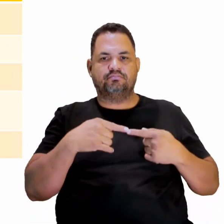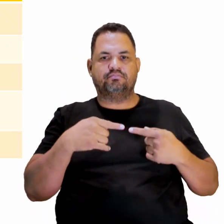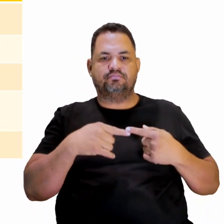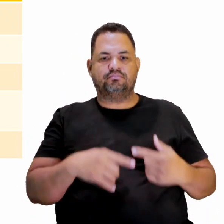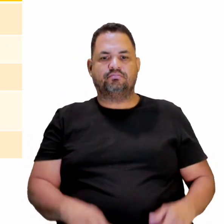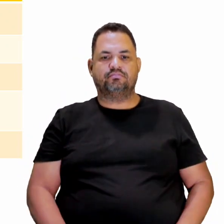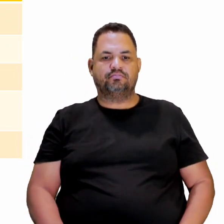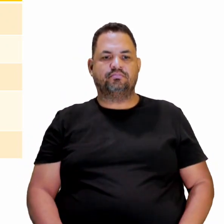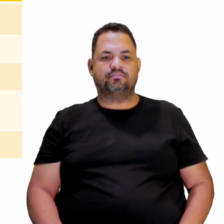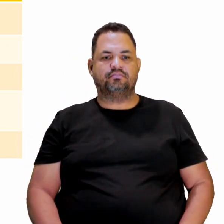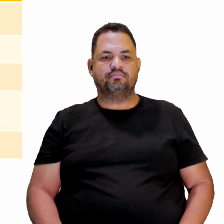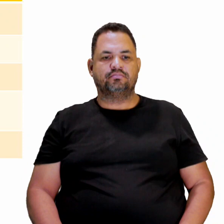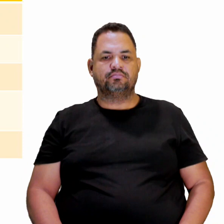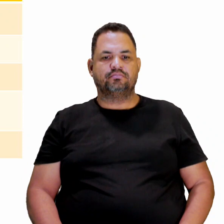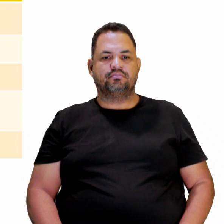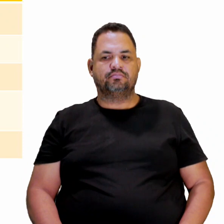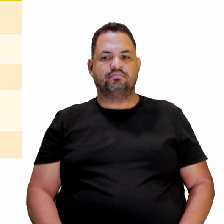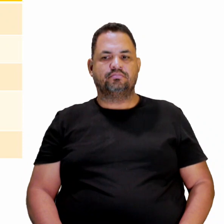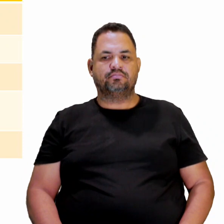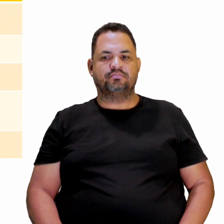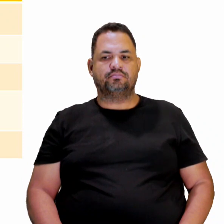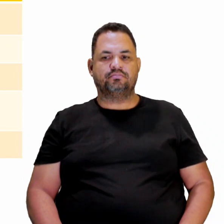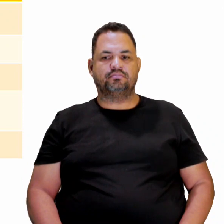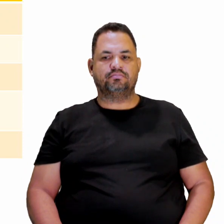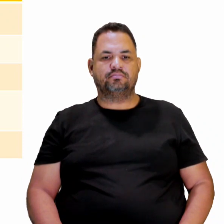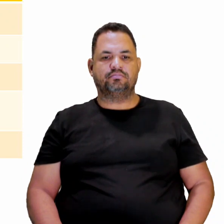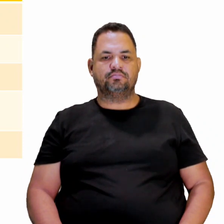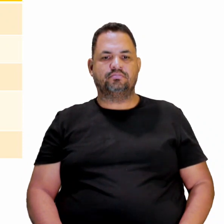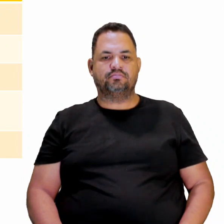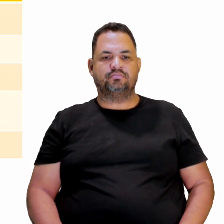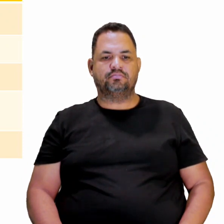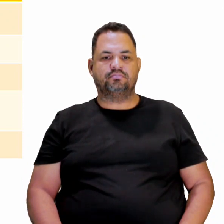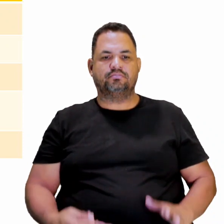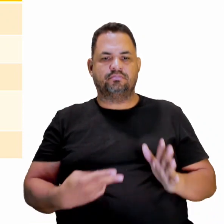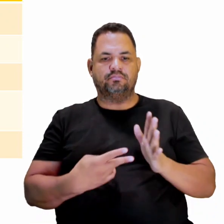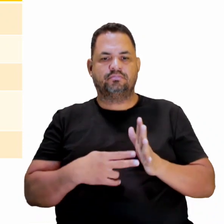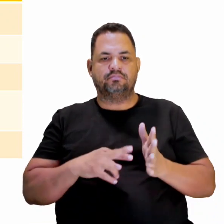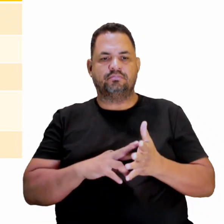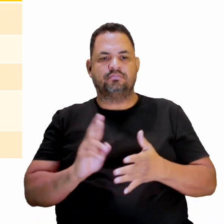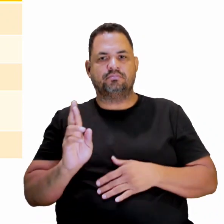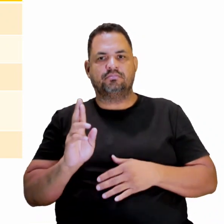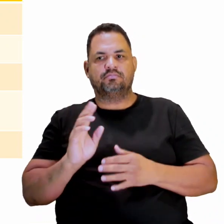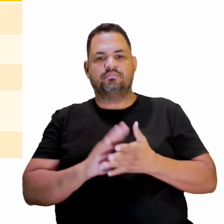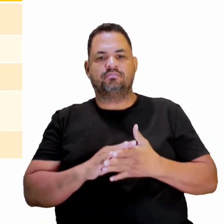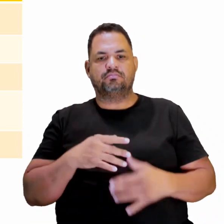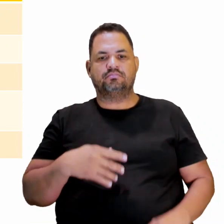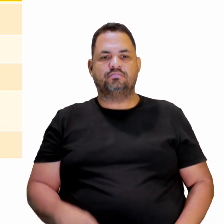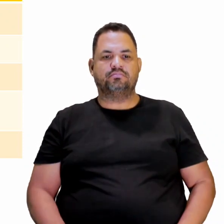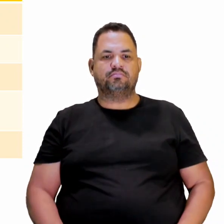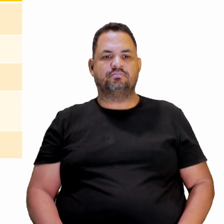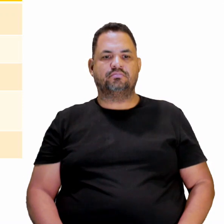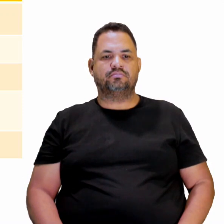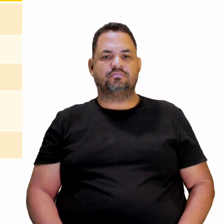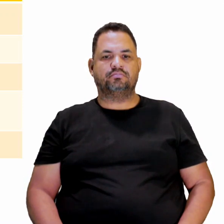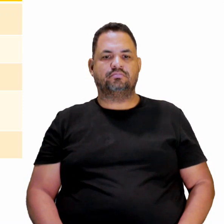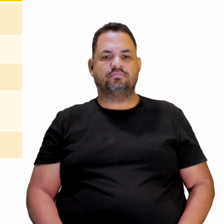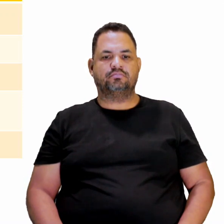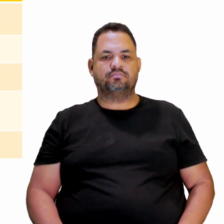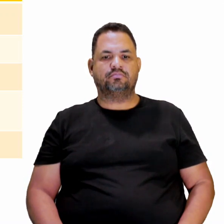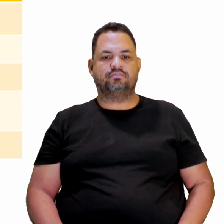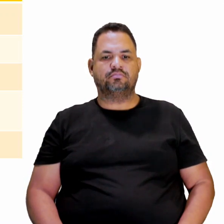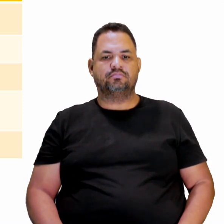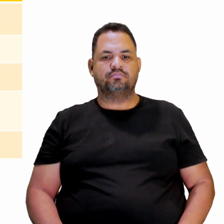whom, com who. E o whom, ele significa quem, de quem, para quem. This is the person